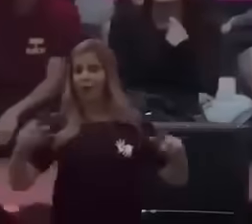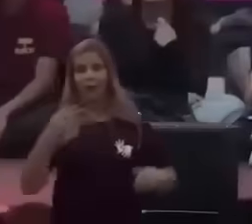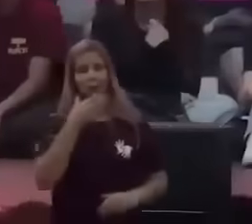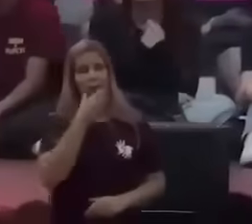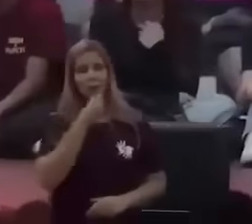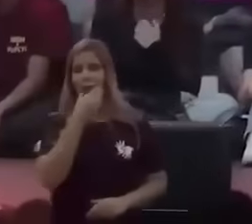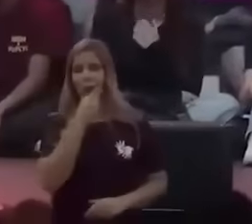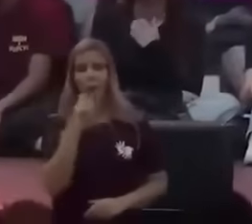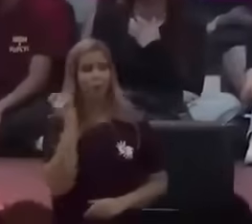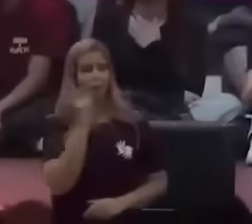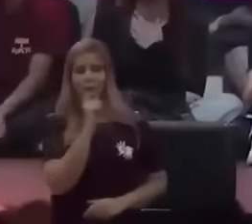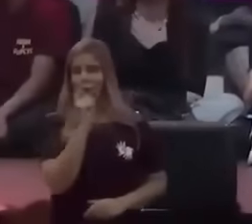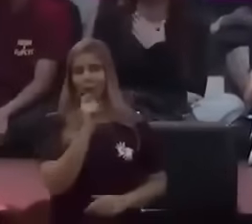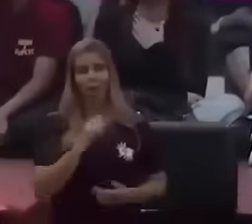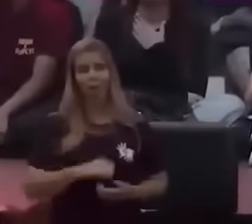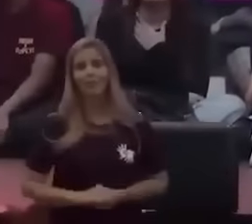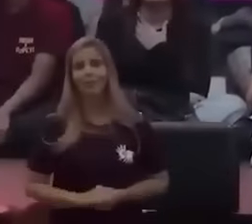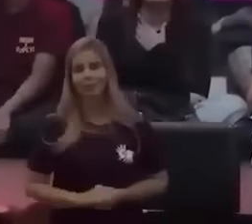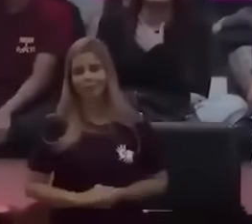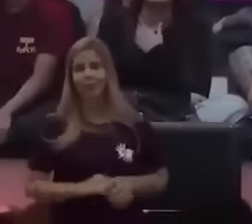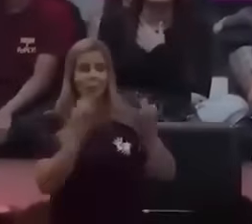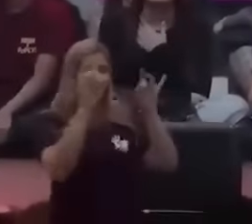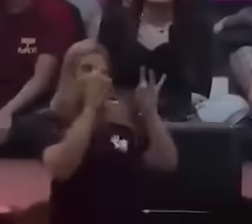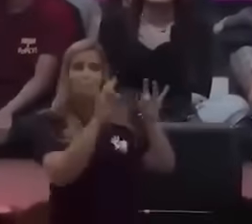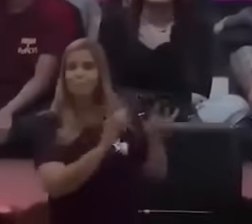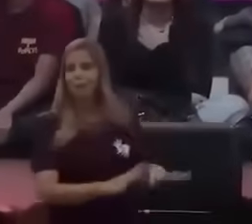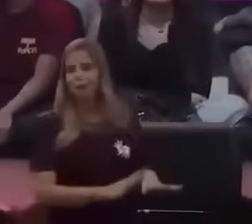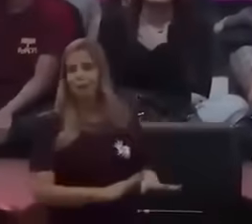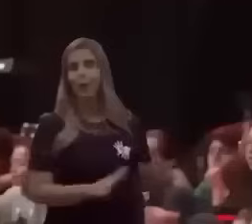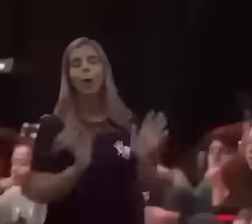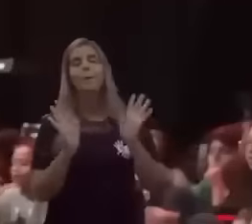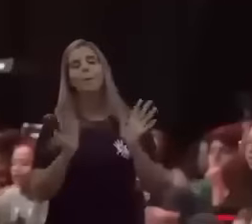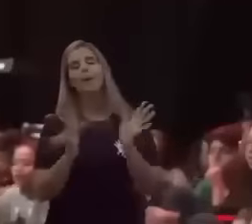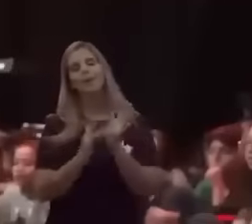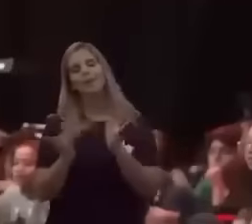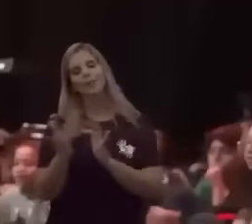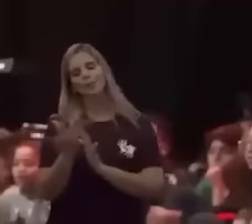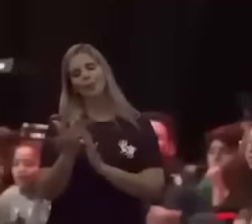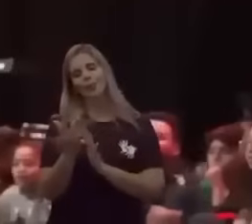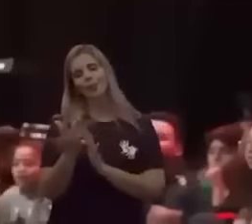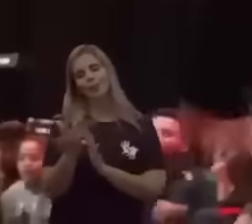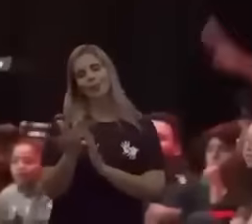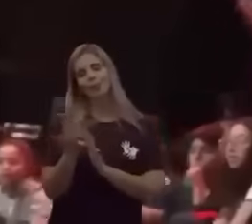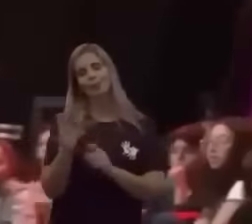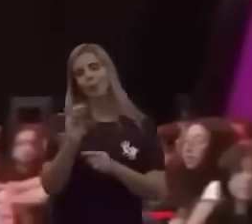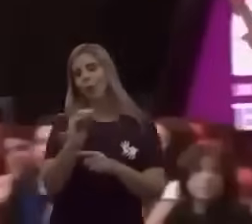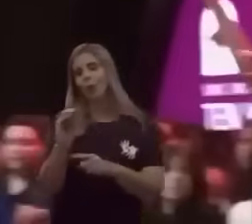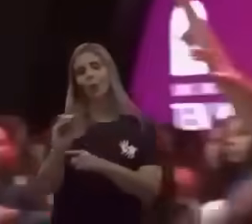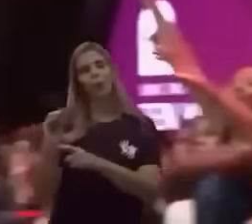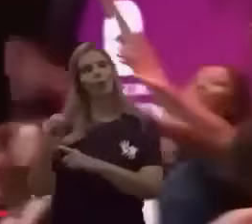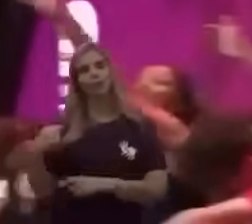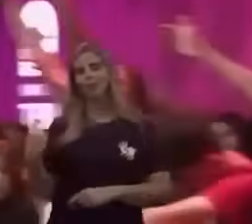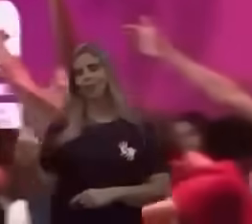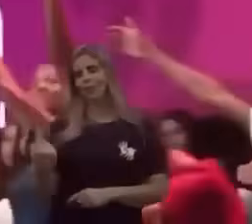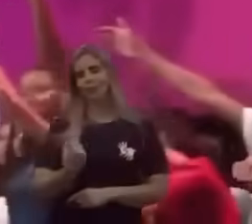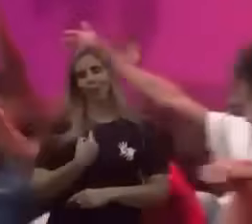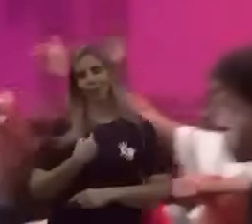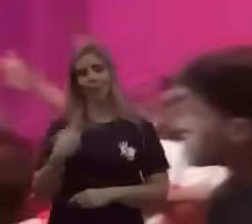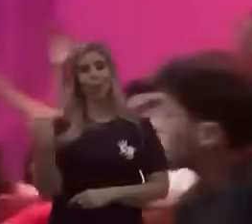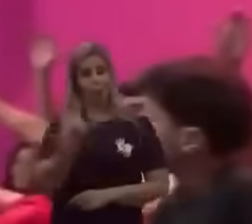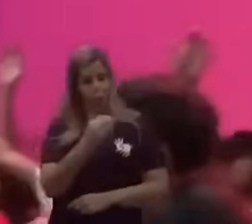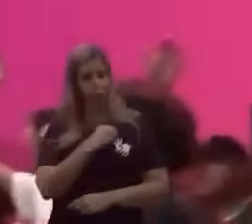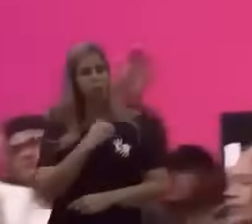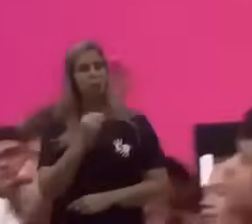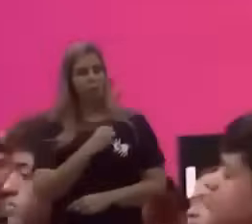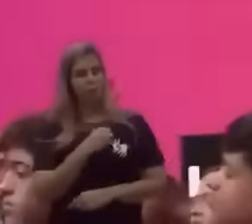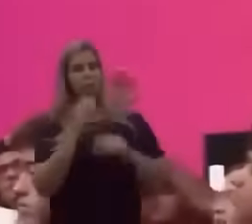de desertores. É assim que Ele trata você, é assim que Ele trata a mim. Apesar dos nossos deslizes, apesar dos